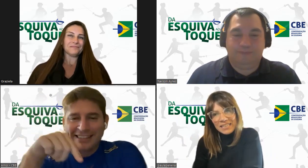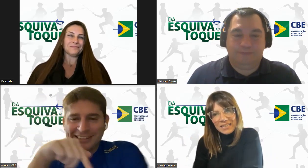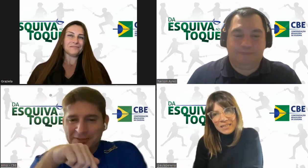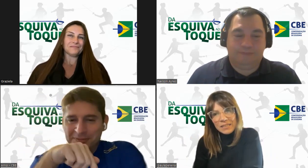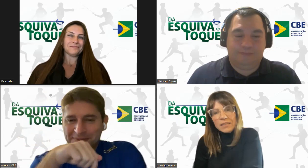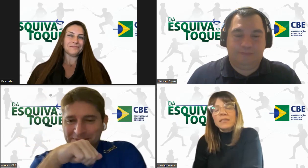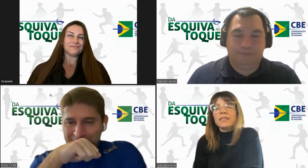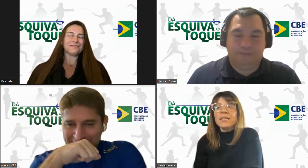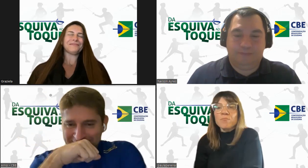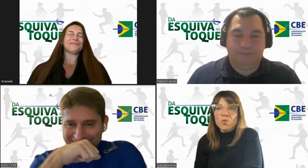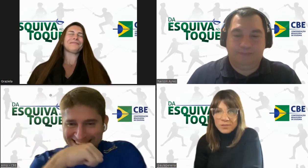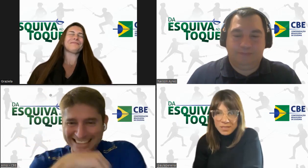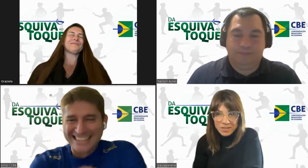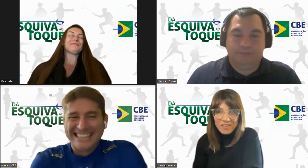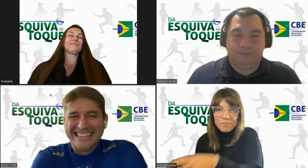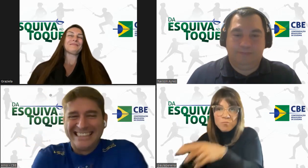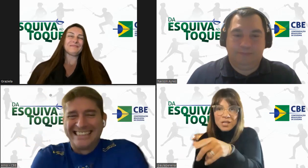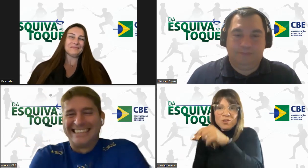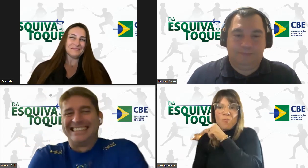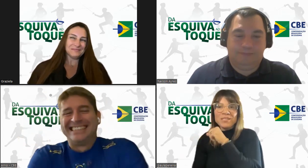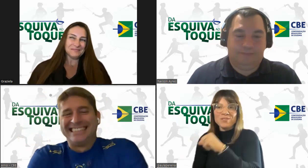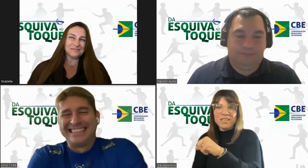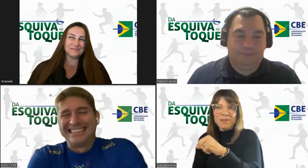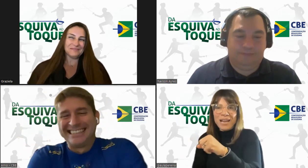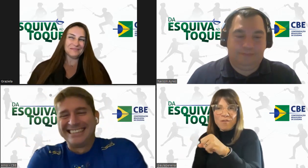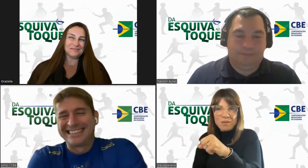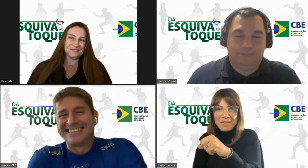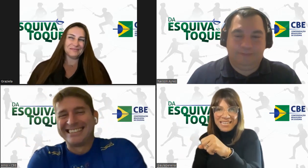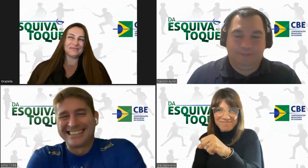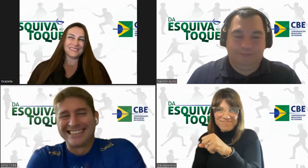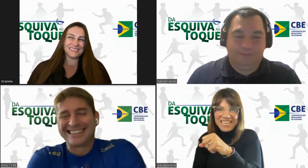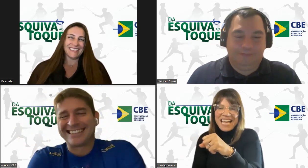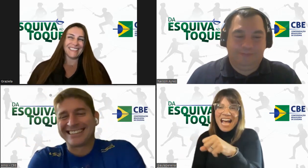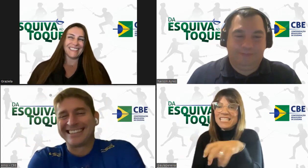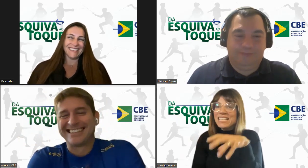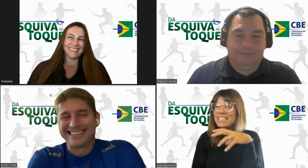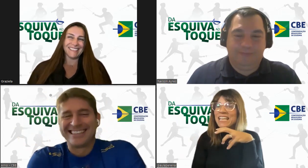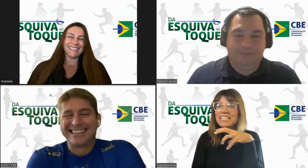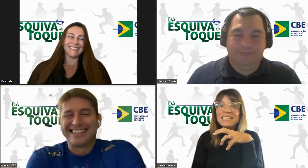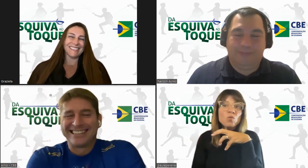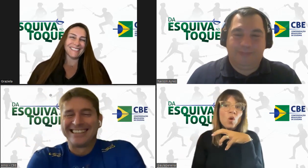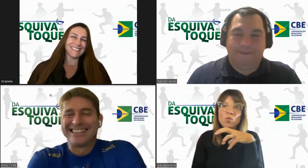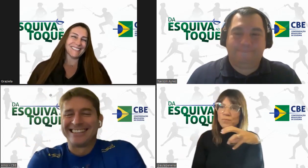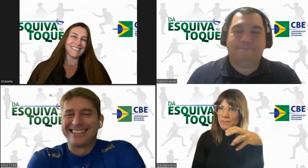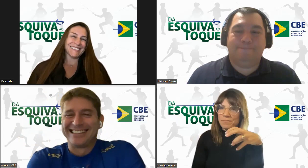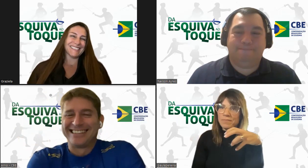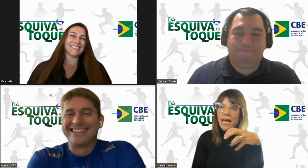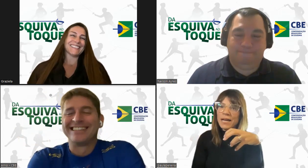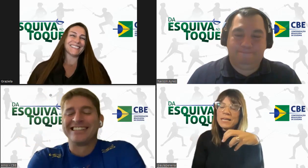da própria casa e muitas vezes é por isso que eu preciso trabalhar com a família às vezes eles nem se dão conta né